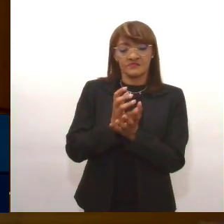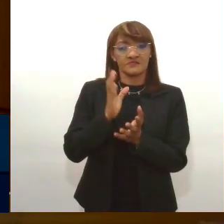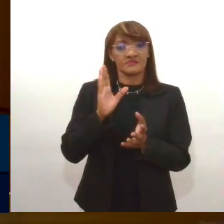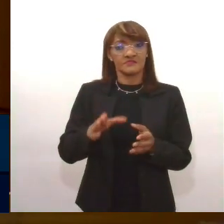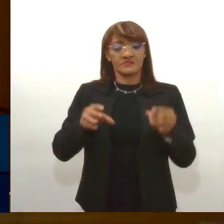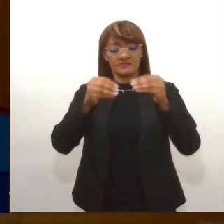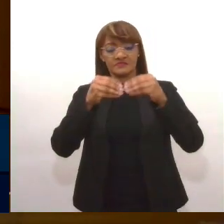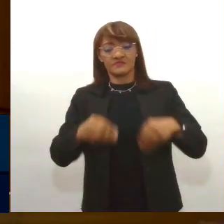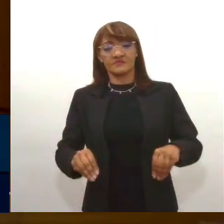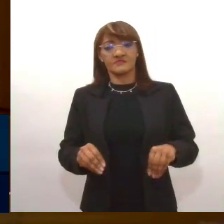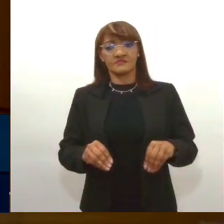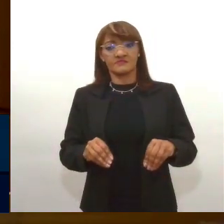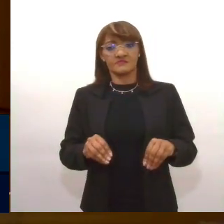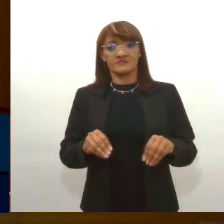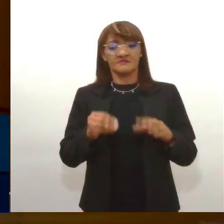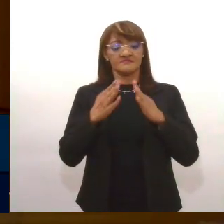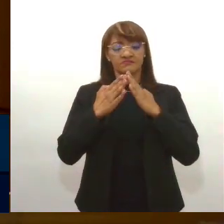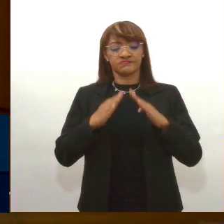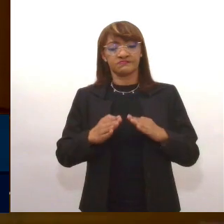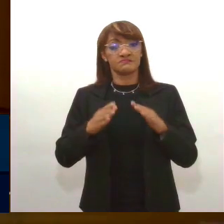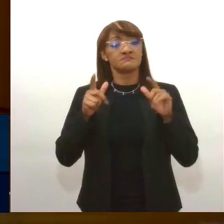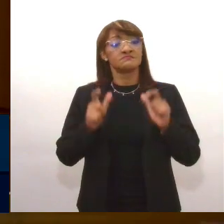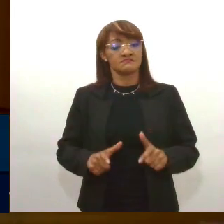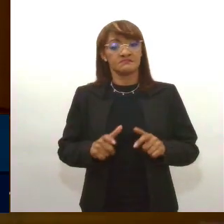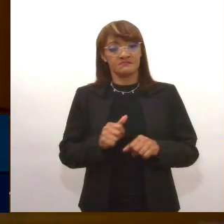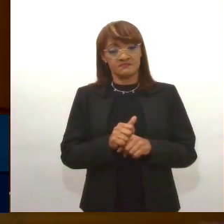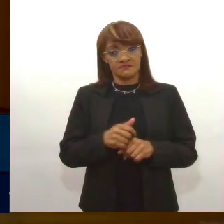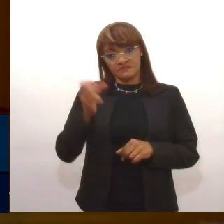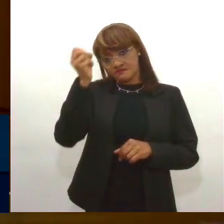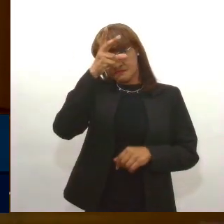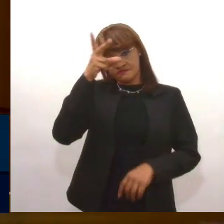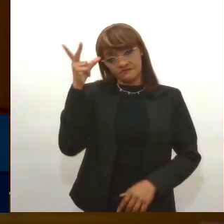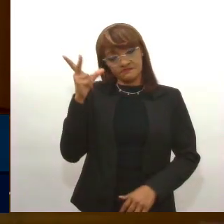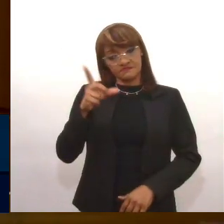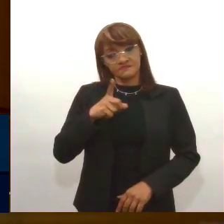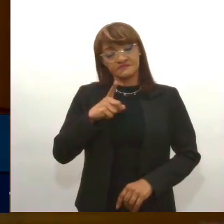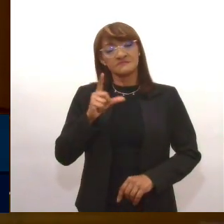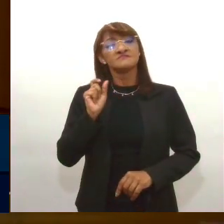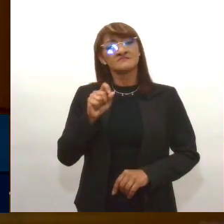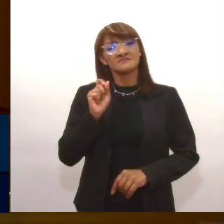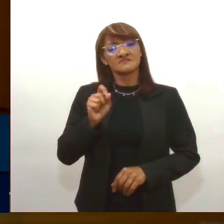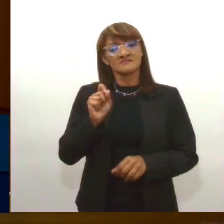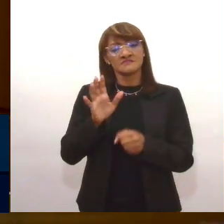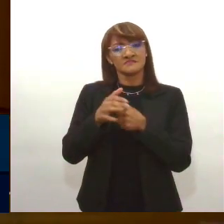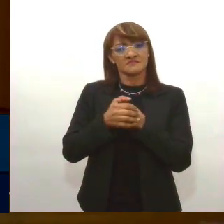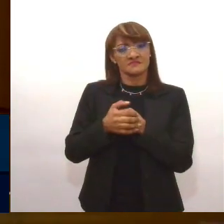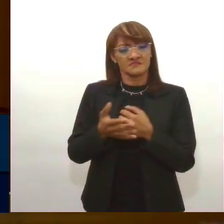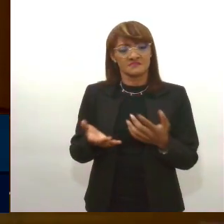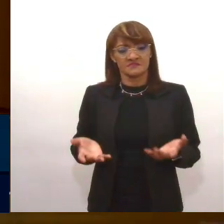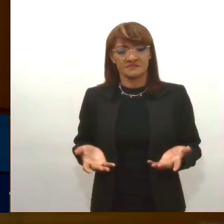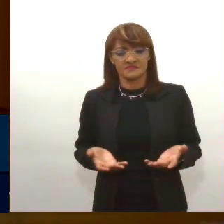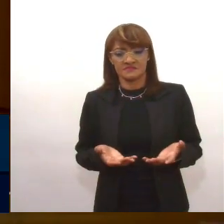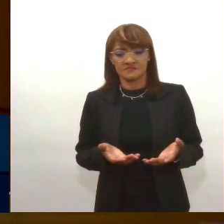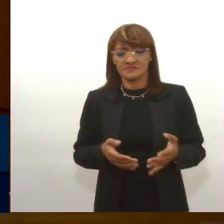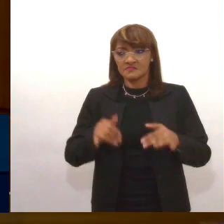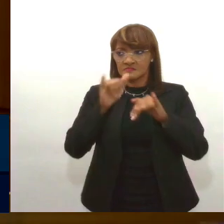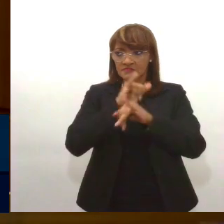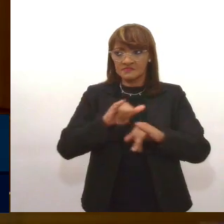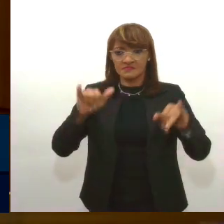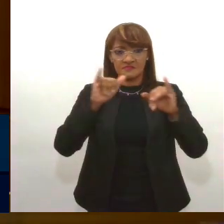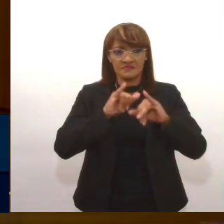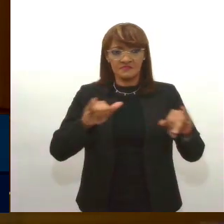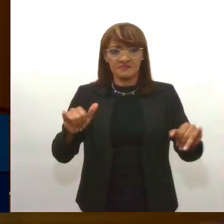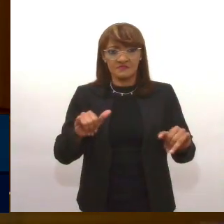o que a Prefeitura de Aracaju tem a esconder que não tornam público todas as informações eh Deputado